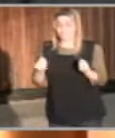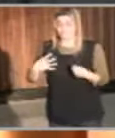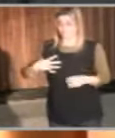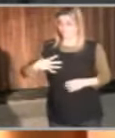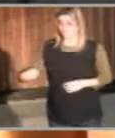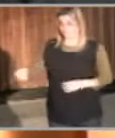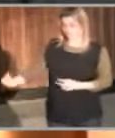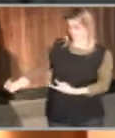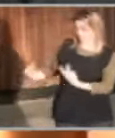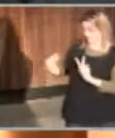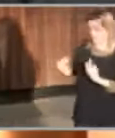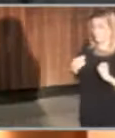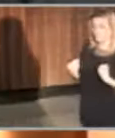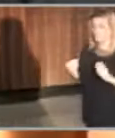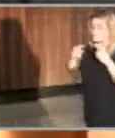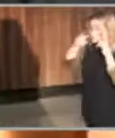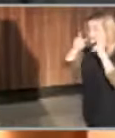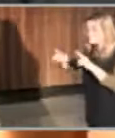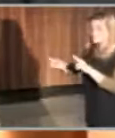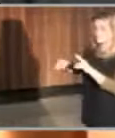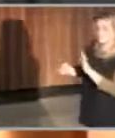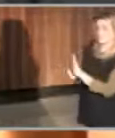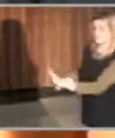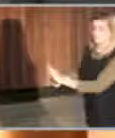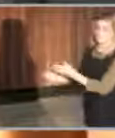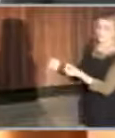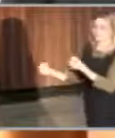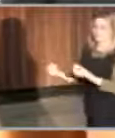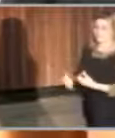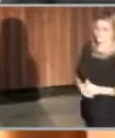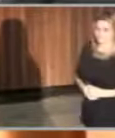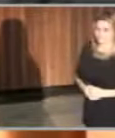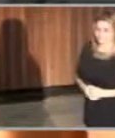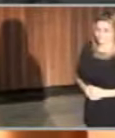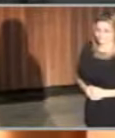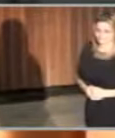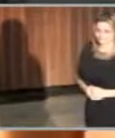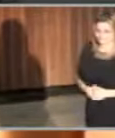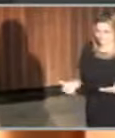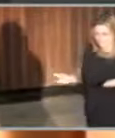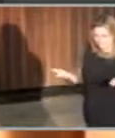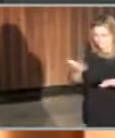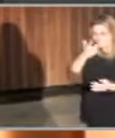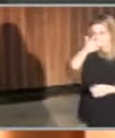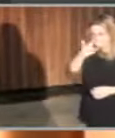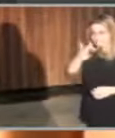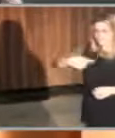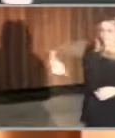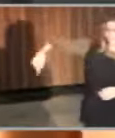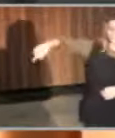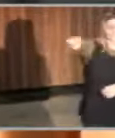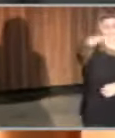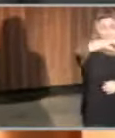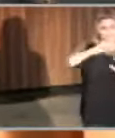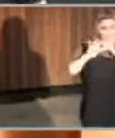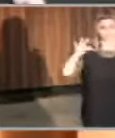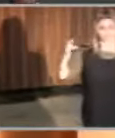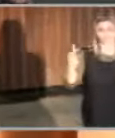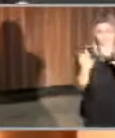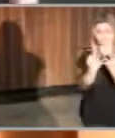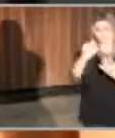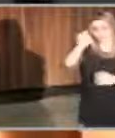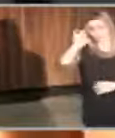está entre nós o Senhor queria que eles conquistassem a terra mas que nunca perdessem a paixão por